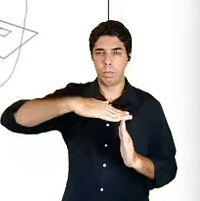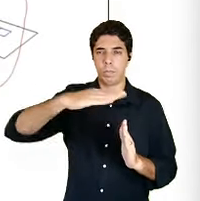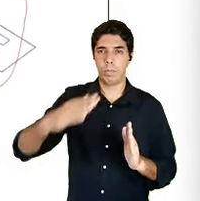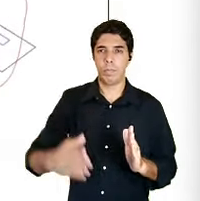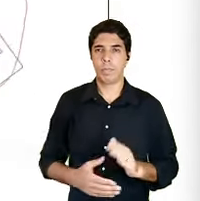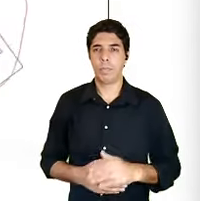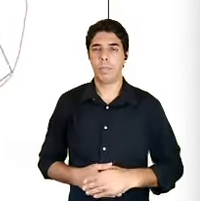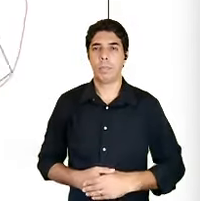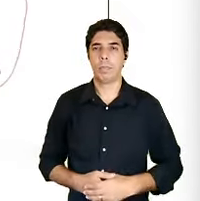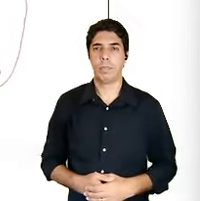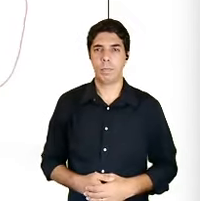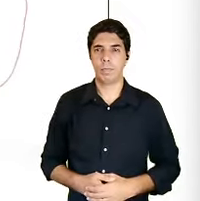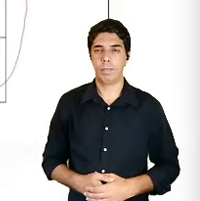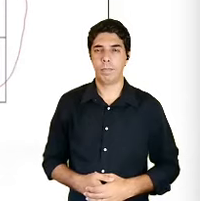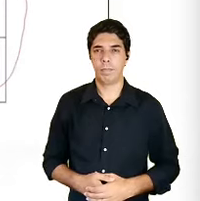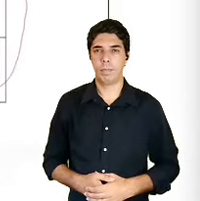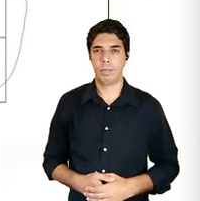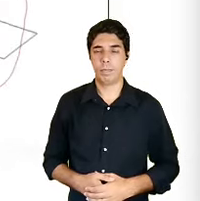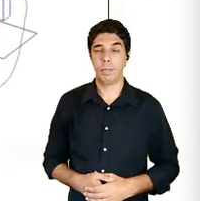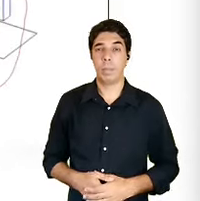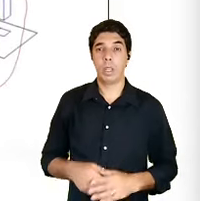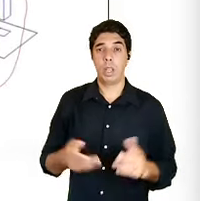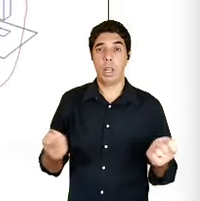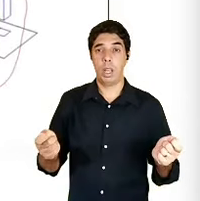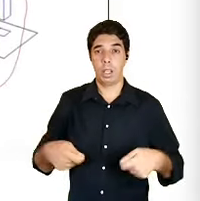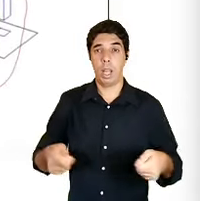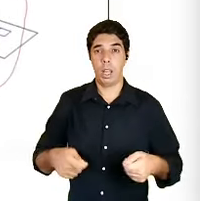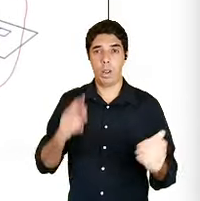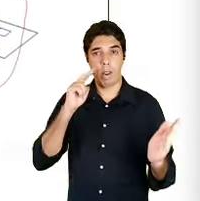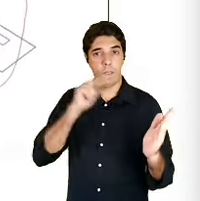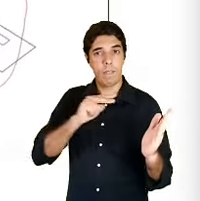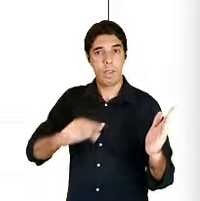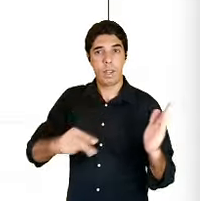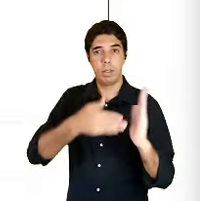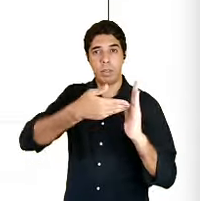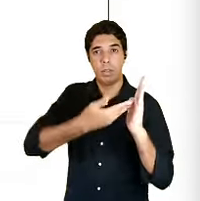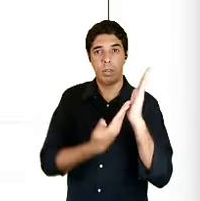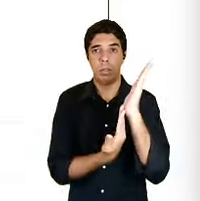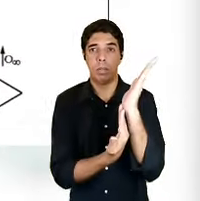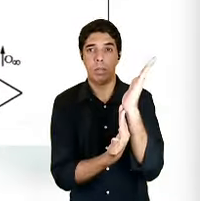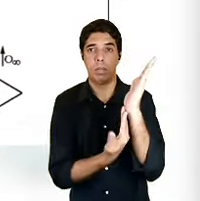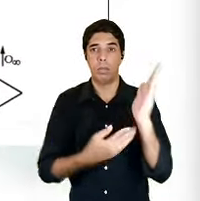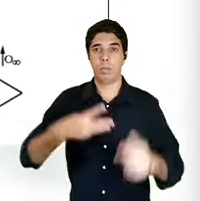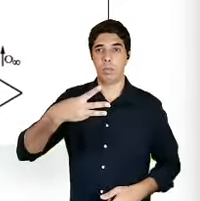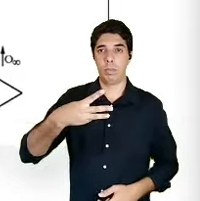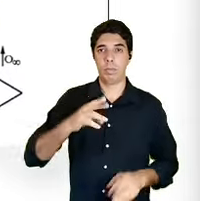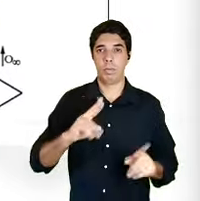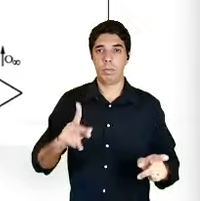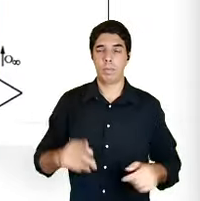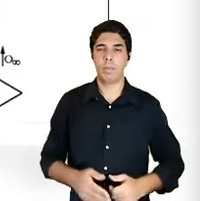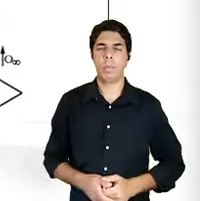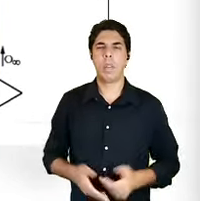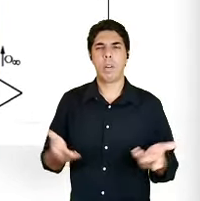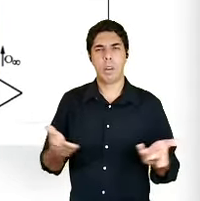entender a diferença entre esses três objetos representados. Aqui eu tenho um exemplo,